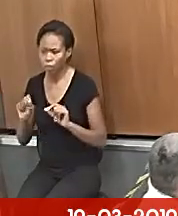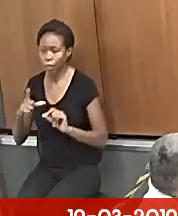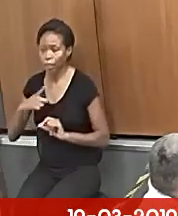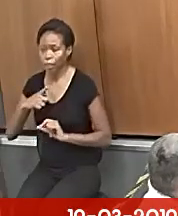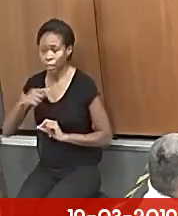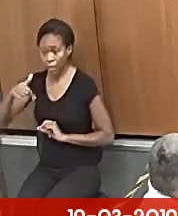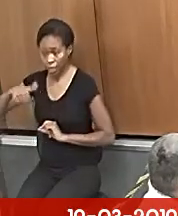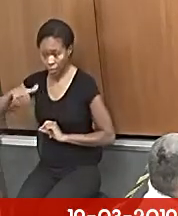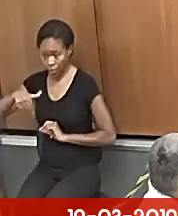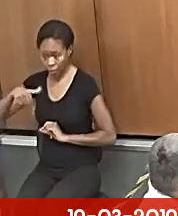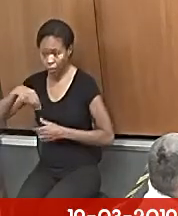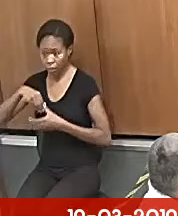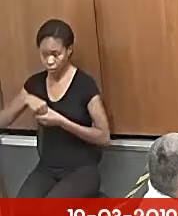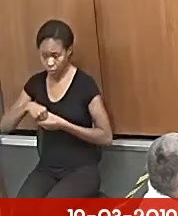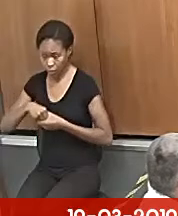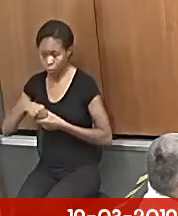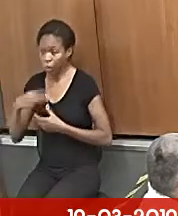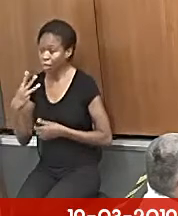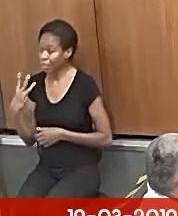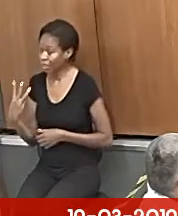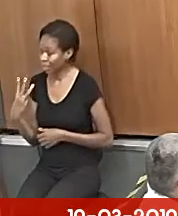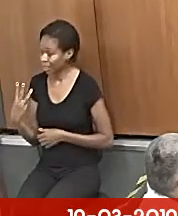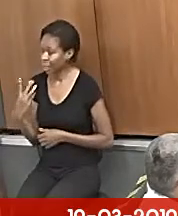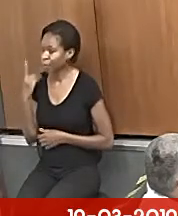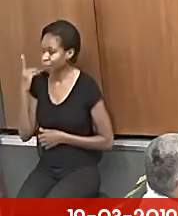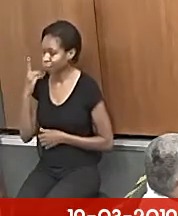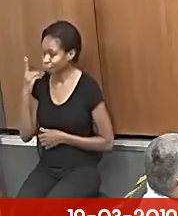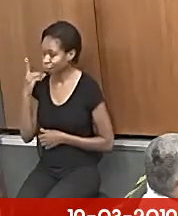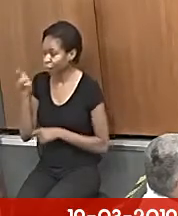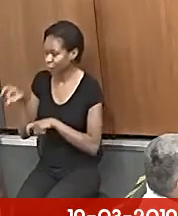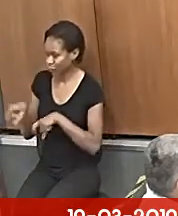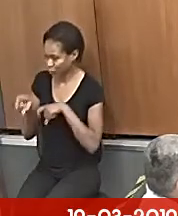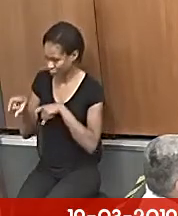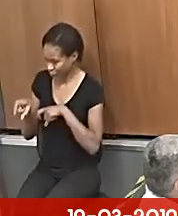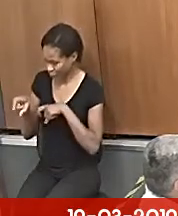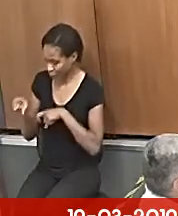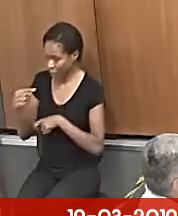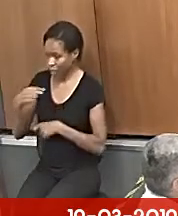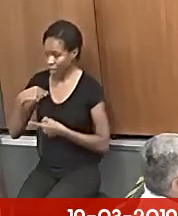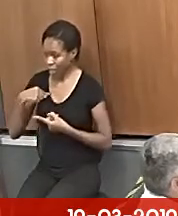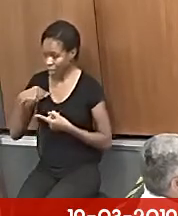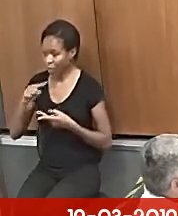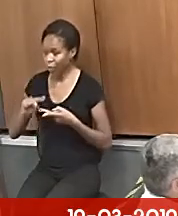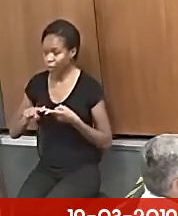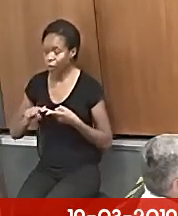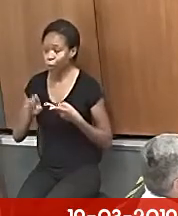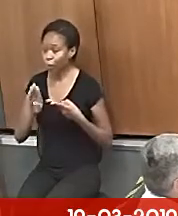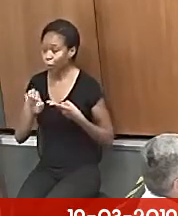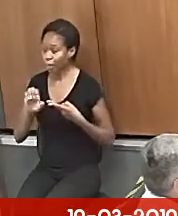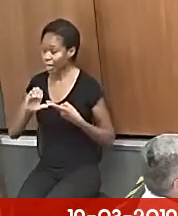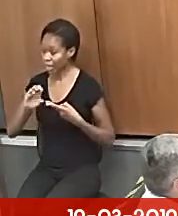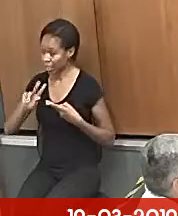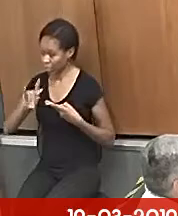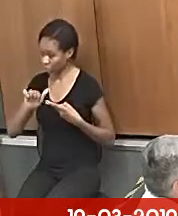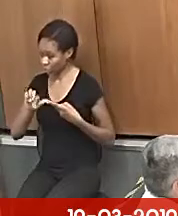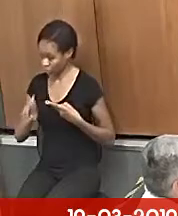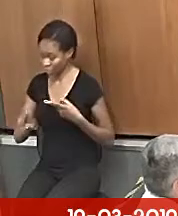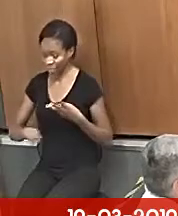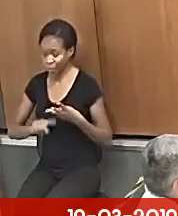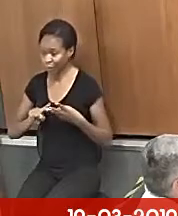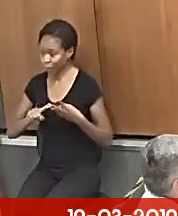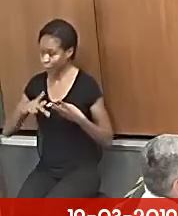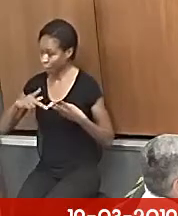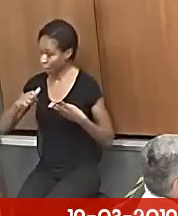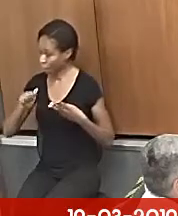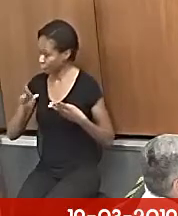aqui na comissão três deputados que são do interior eu o deputado duarte conhecido por paulo é essa realidade